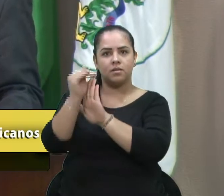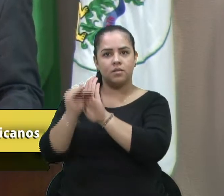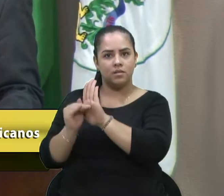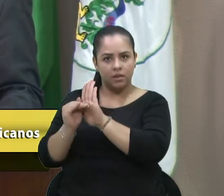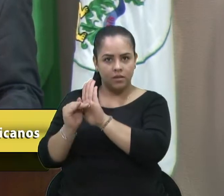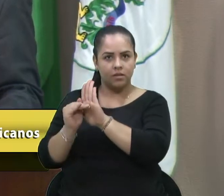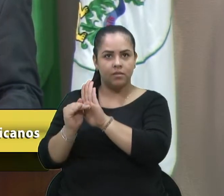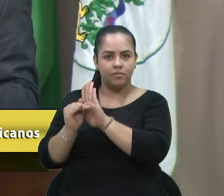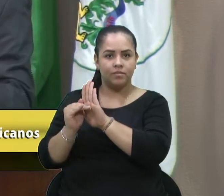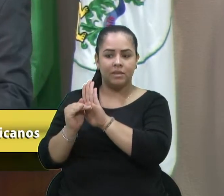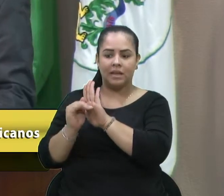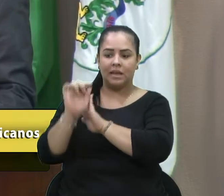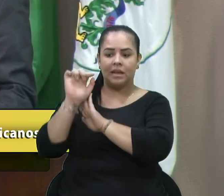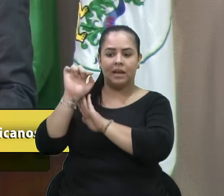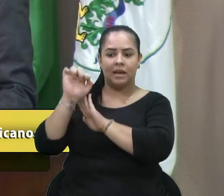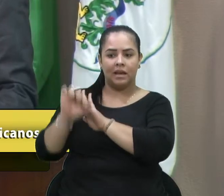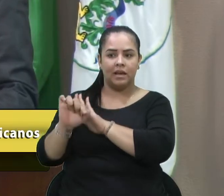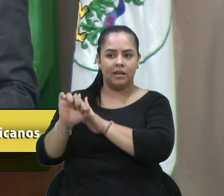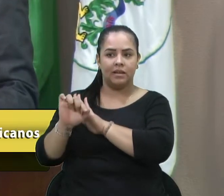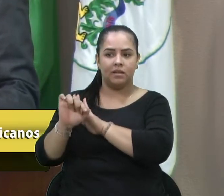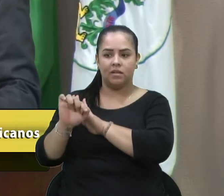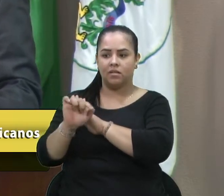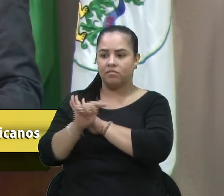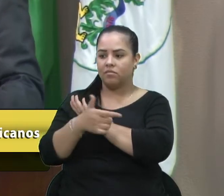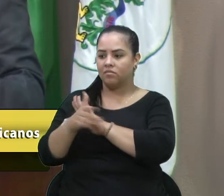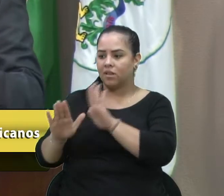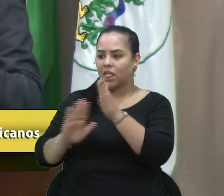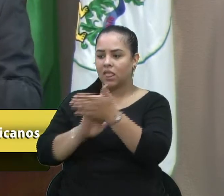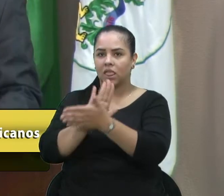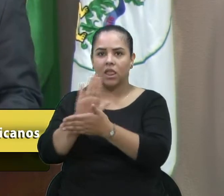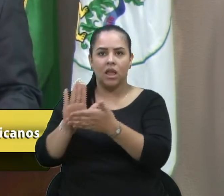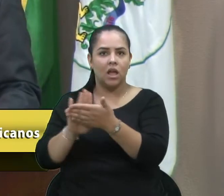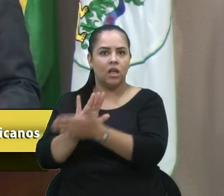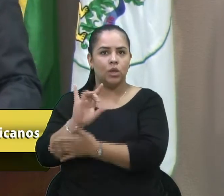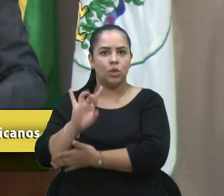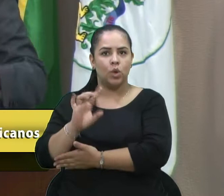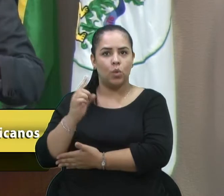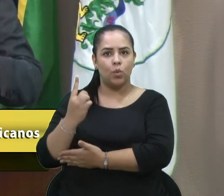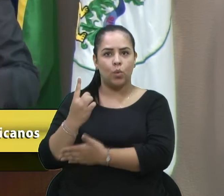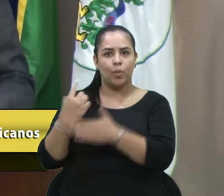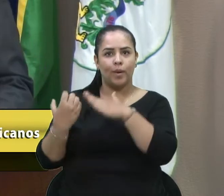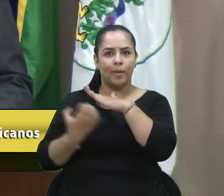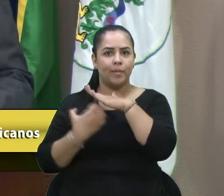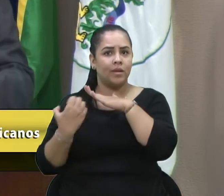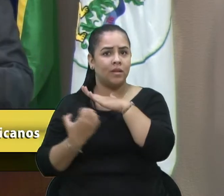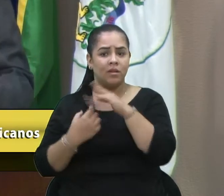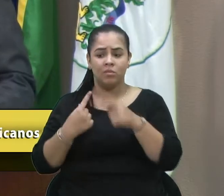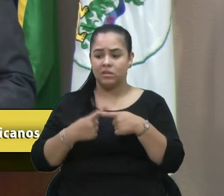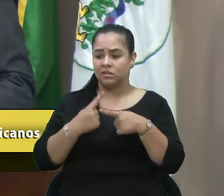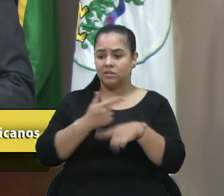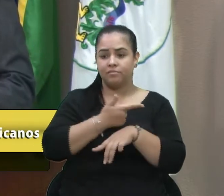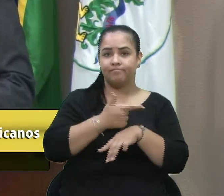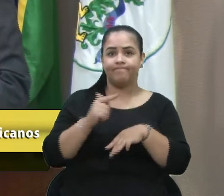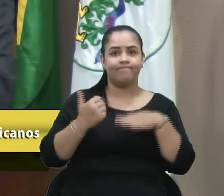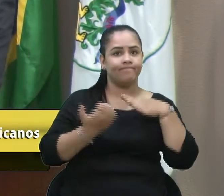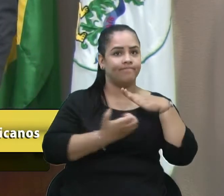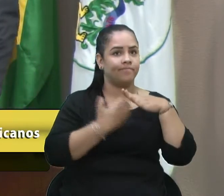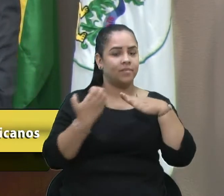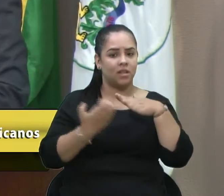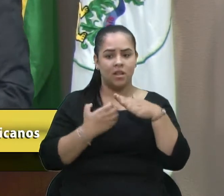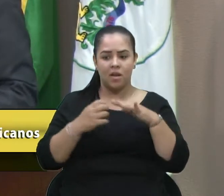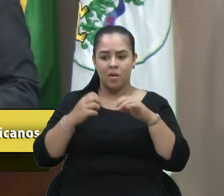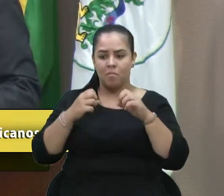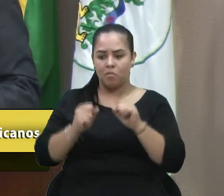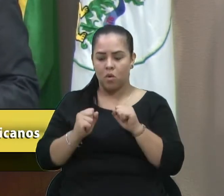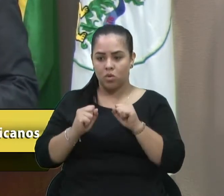licitação ser ela deserta por nós não termos empresas que pudessem abraçar